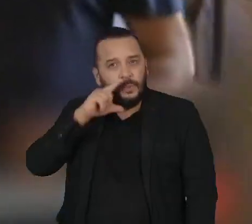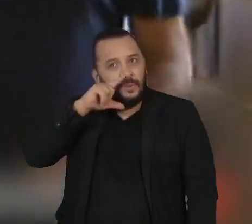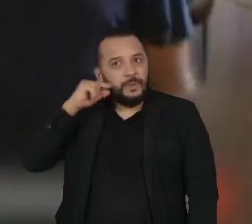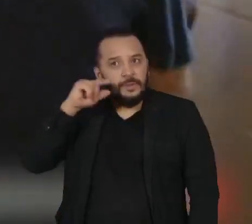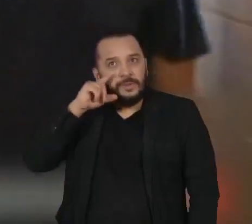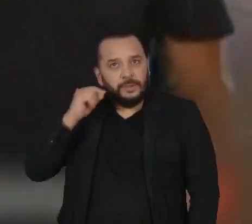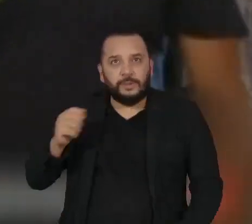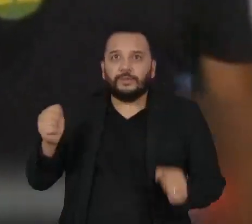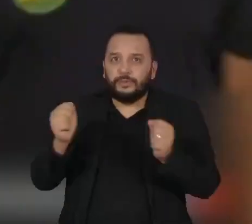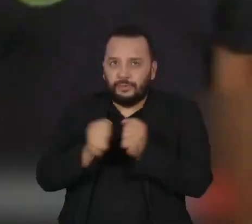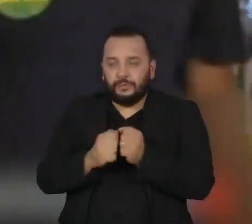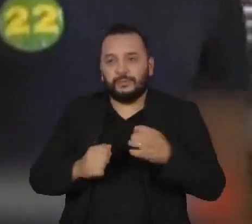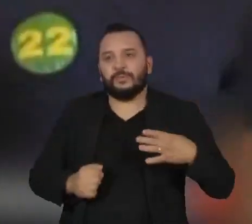acompanhado da candidata a vice Claud